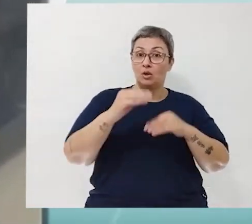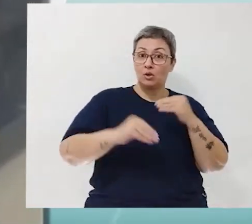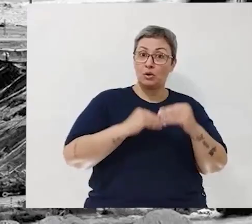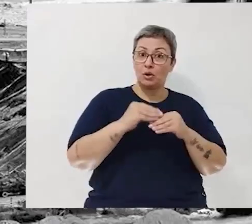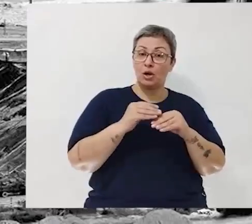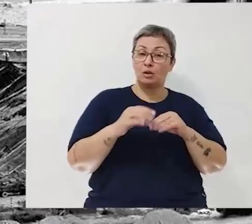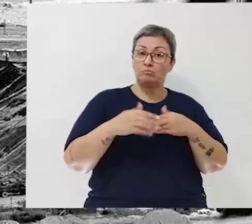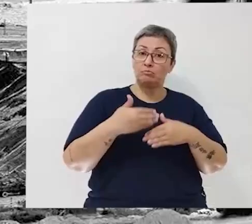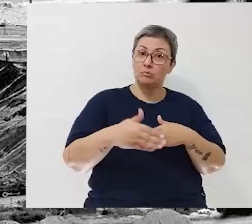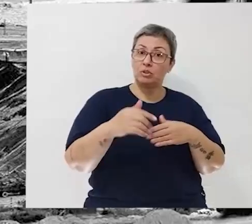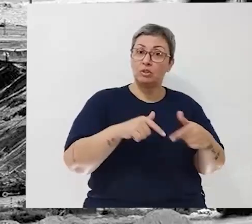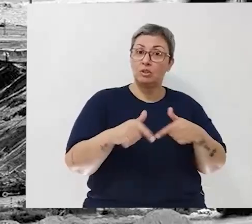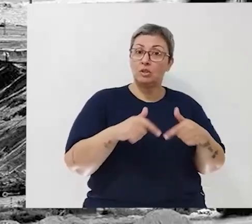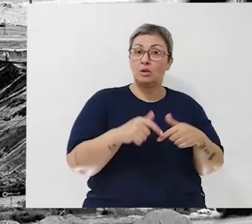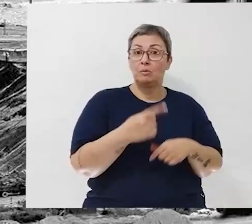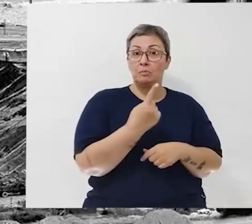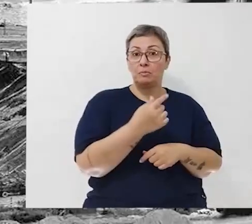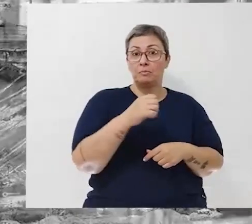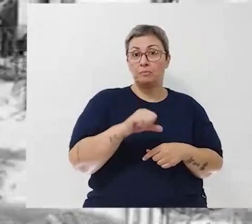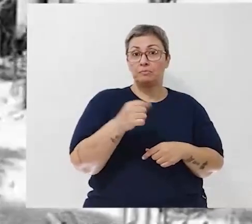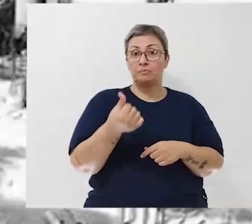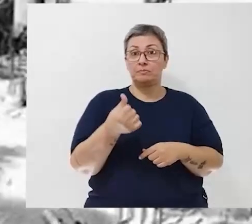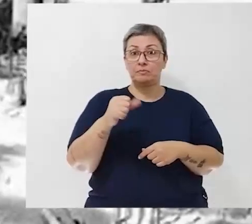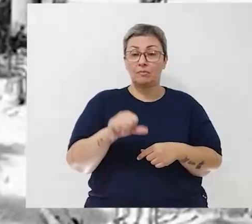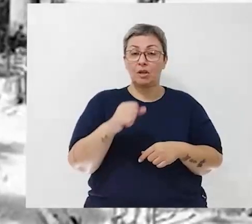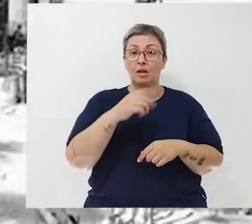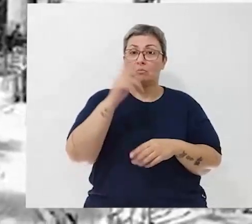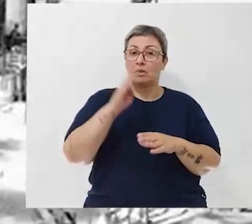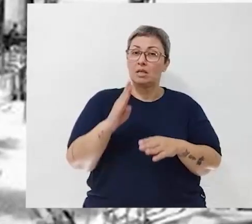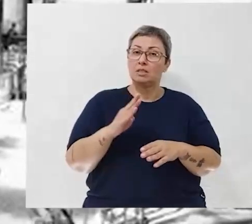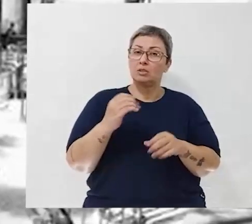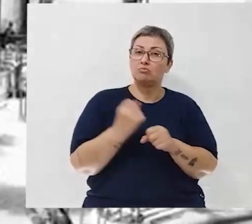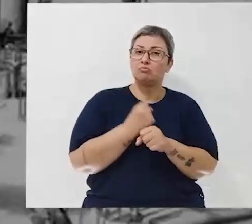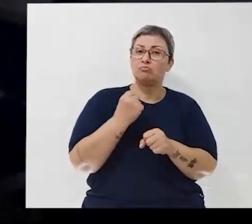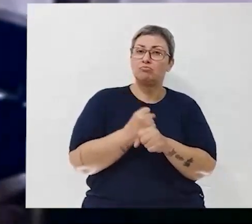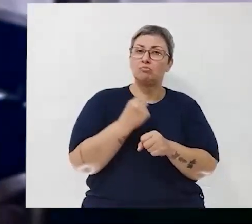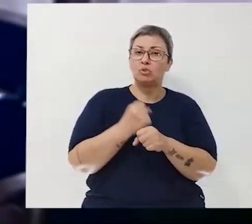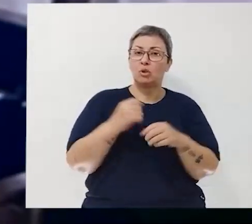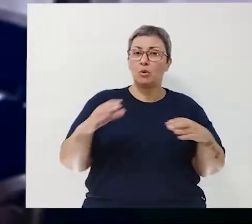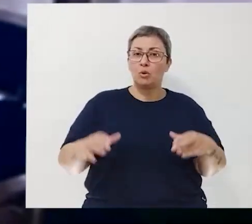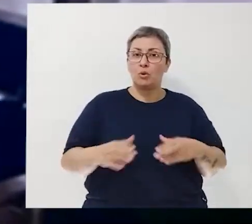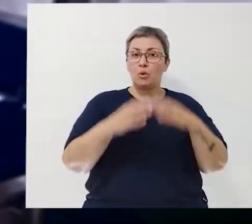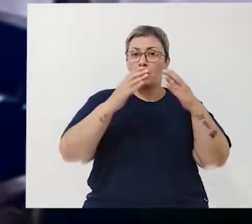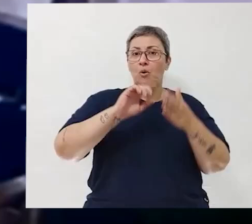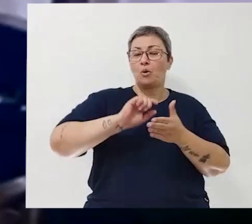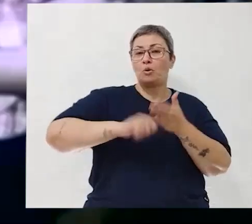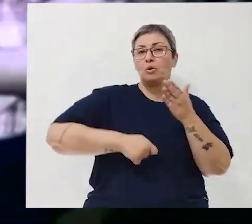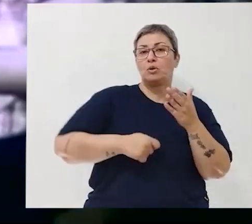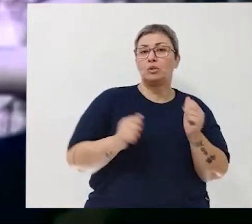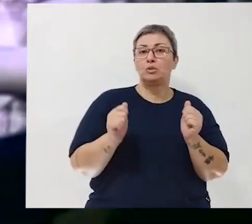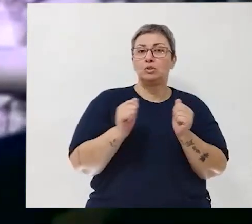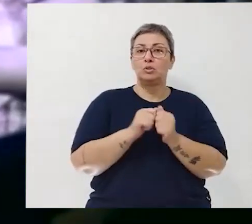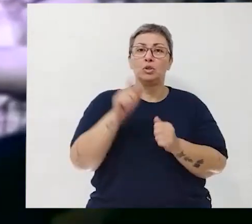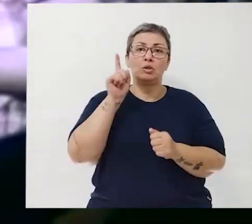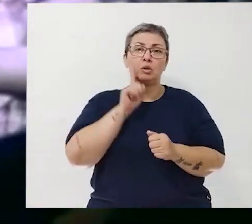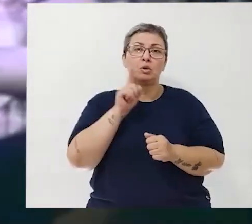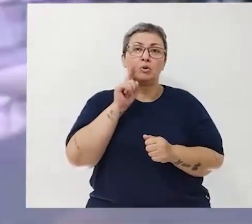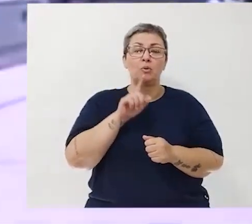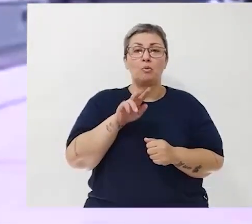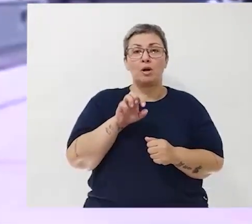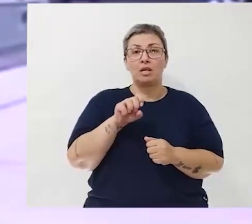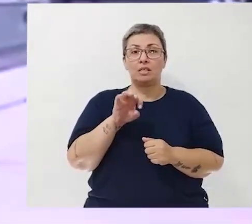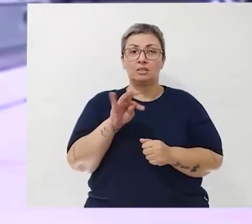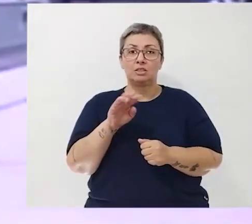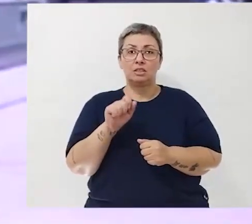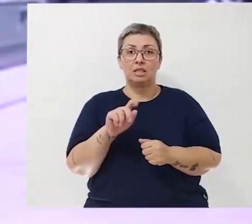trabalhos dele que, em 1969, o Brasil decidiu construir a usina. O contrato foi firmado com a americana Westinghouse.